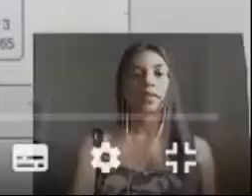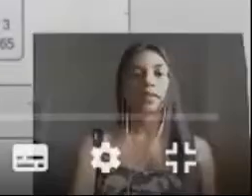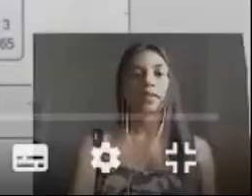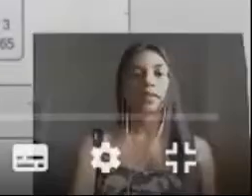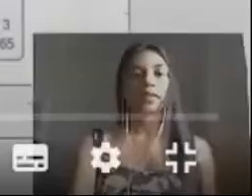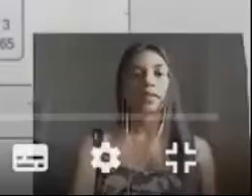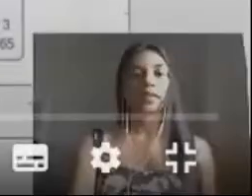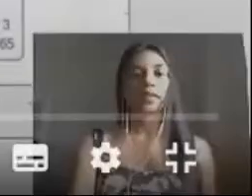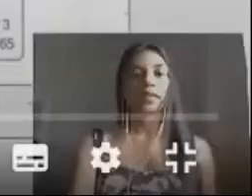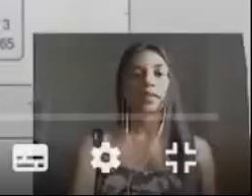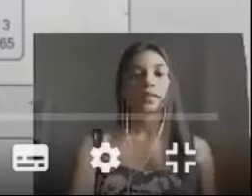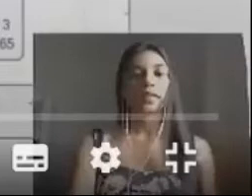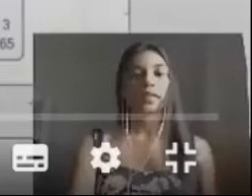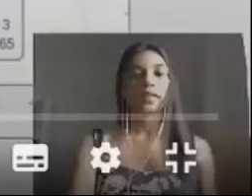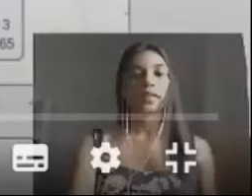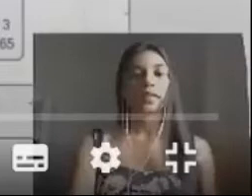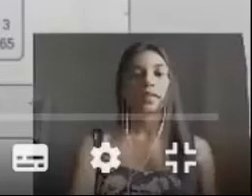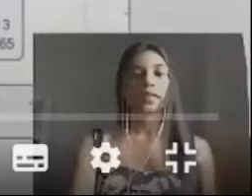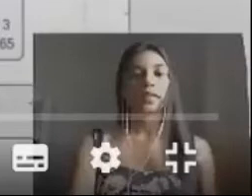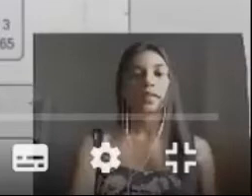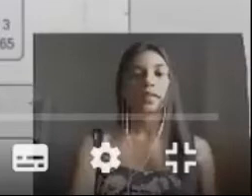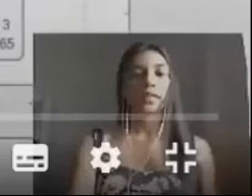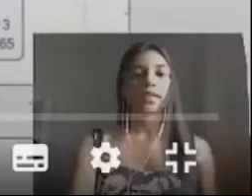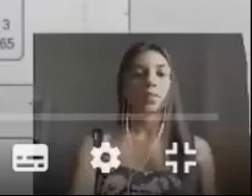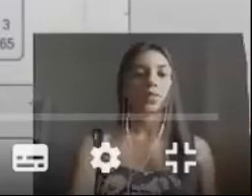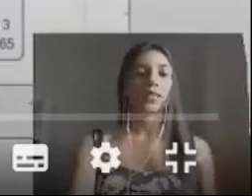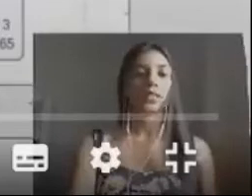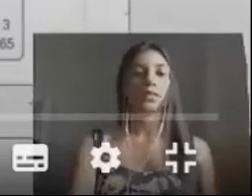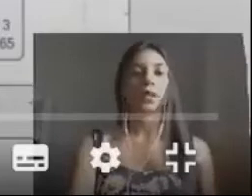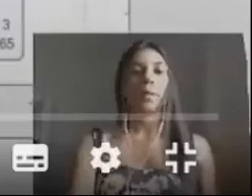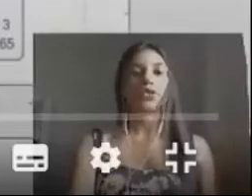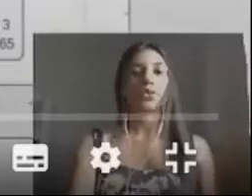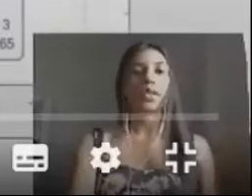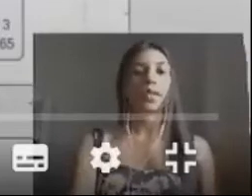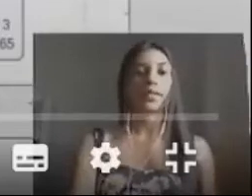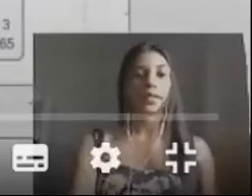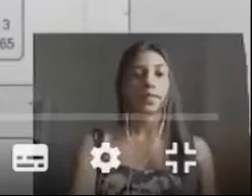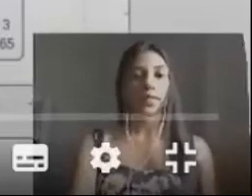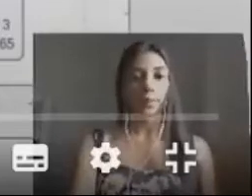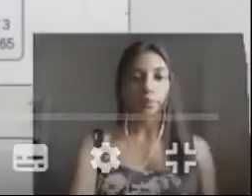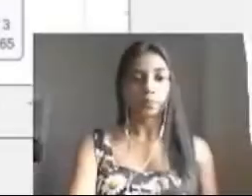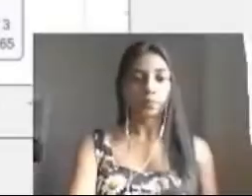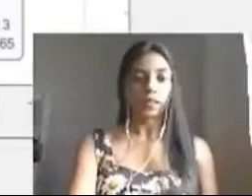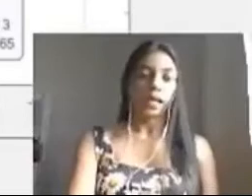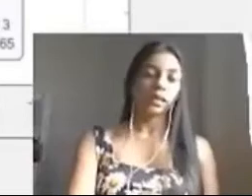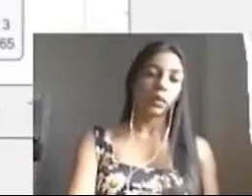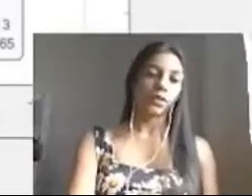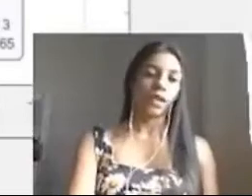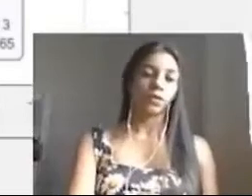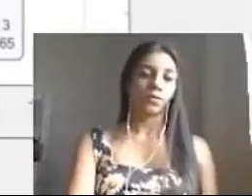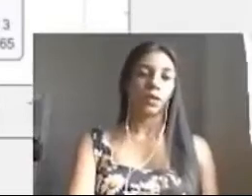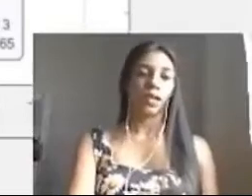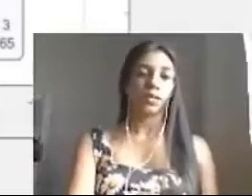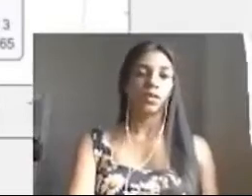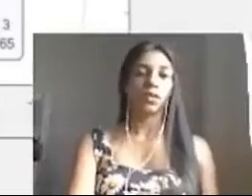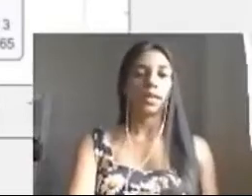terem tido cuidado de procurar um exercício do livro. determinar se esse ponto S fazia ou não parte do lugar das raízes desse sistema. Então,